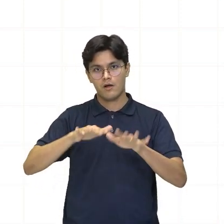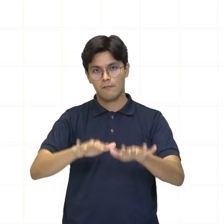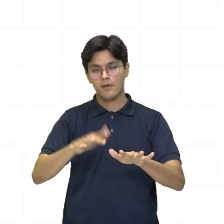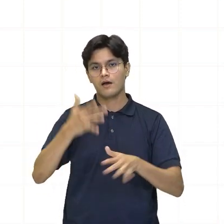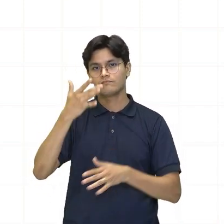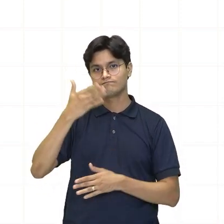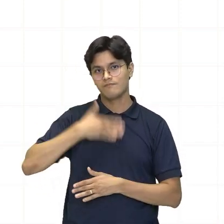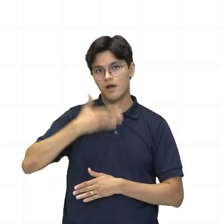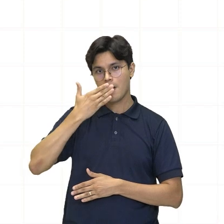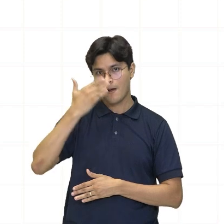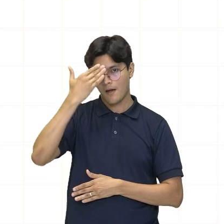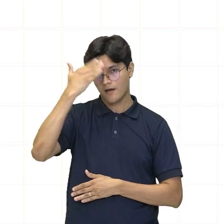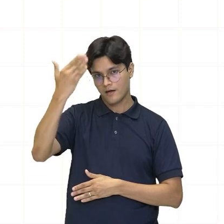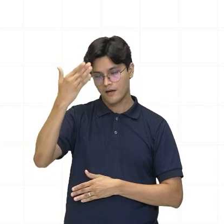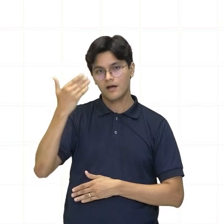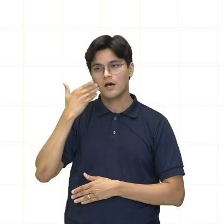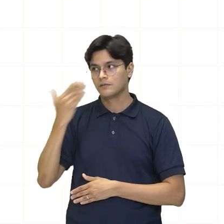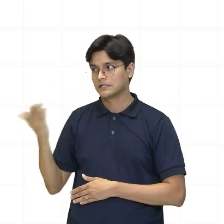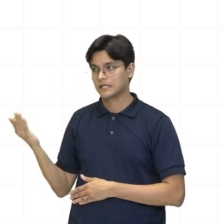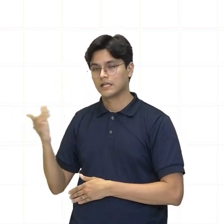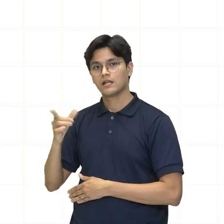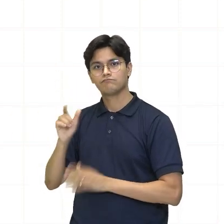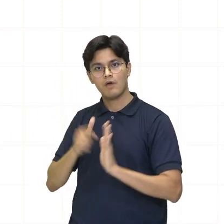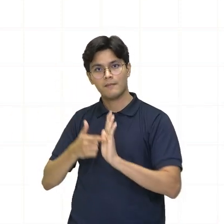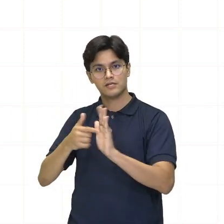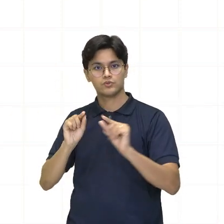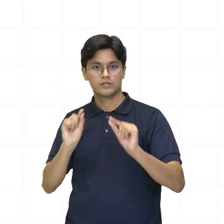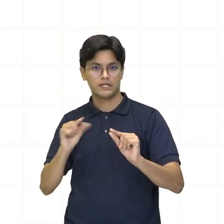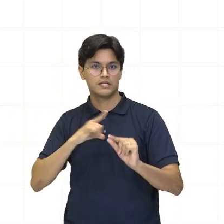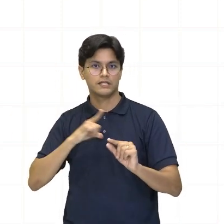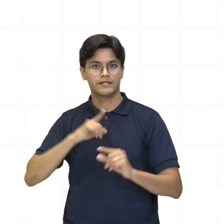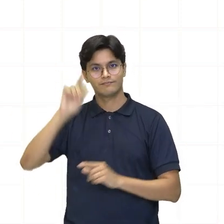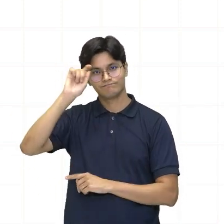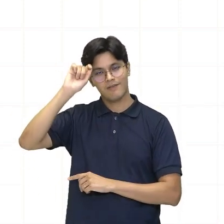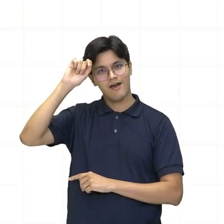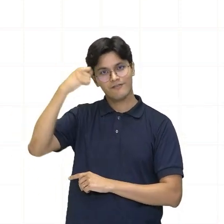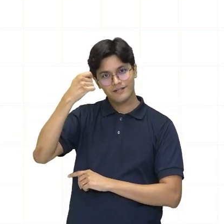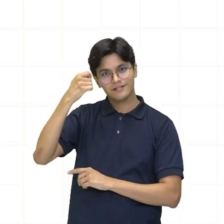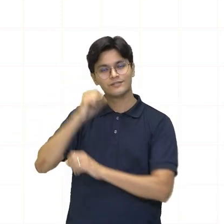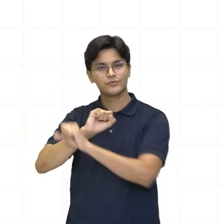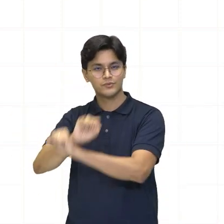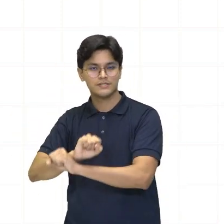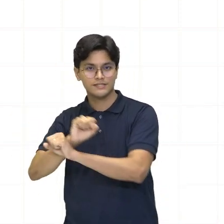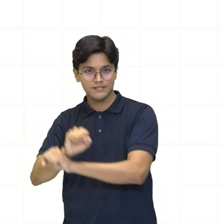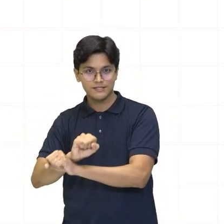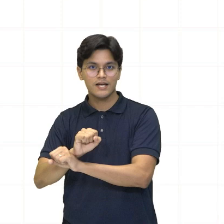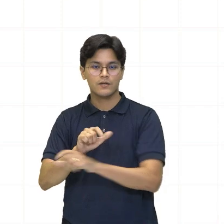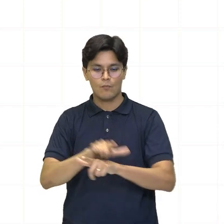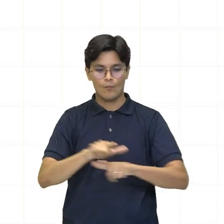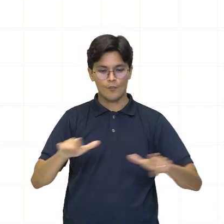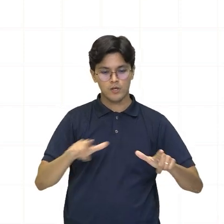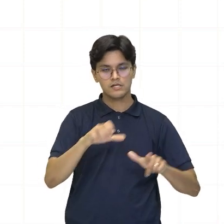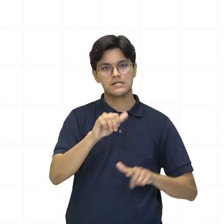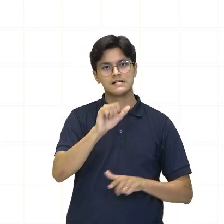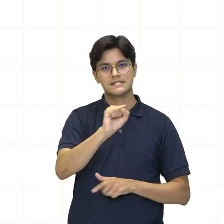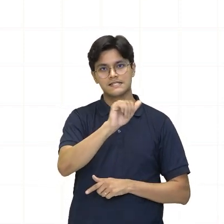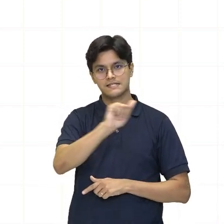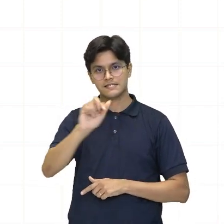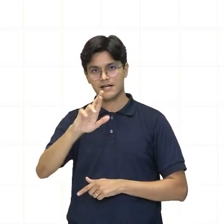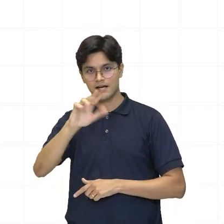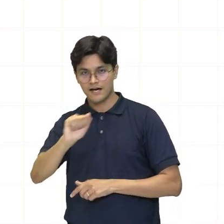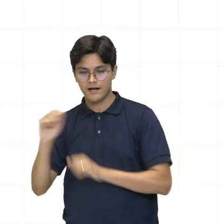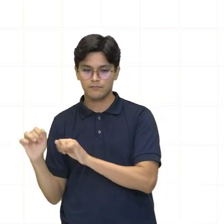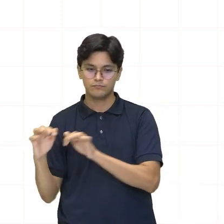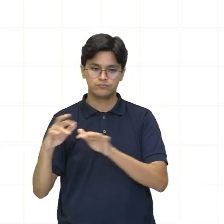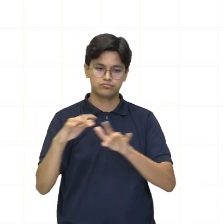africanos na condição de escravizado, e eles vão atravessar o deserto do Saara. Esse comércio, né,